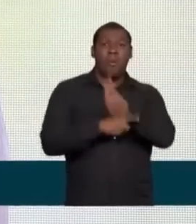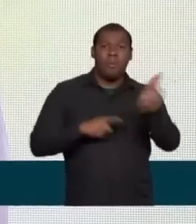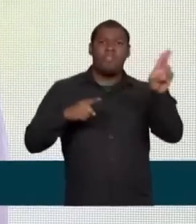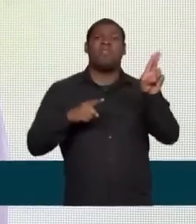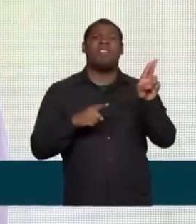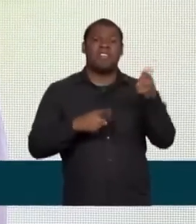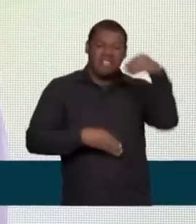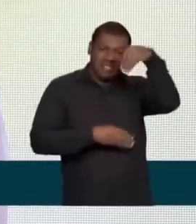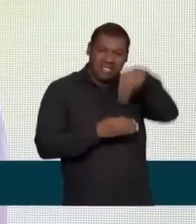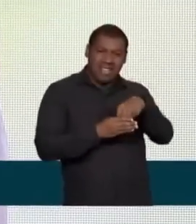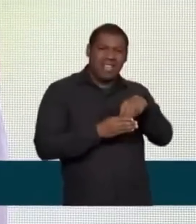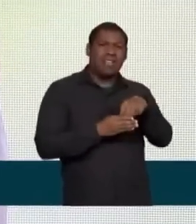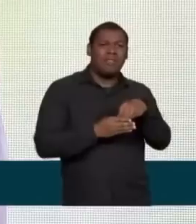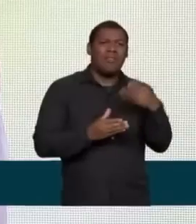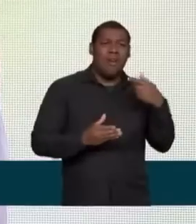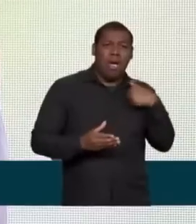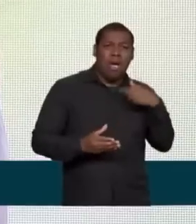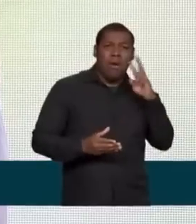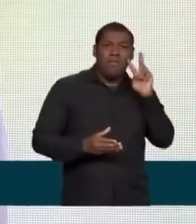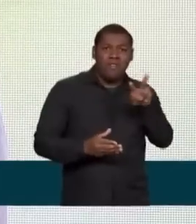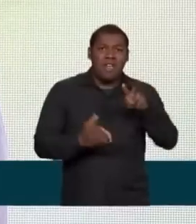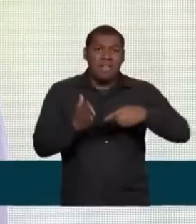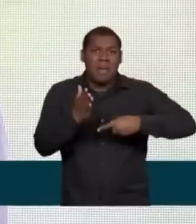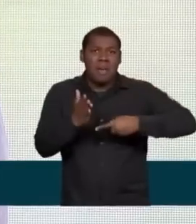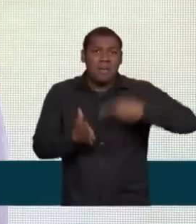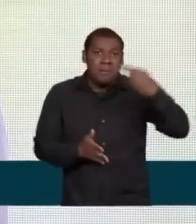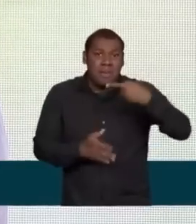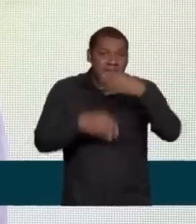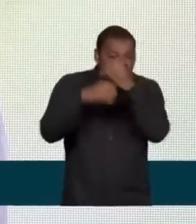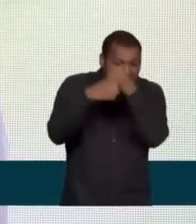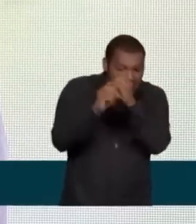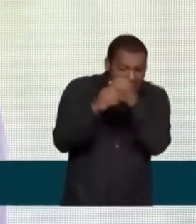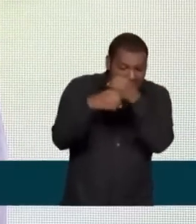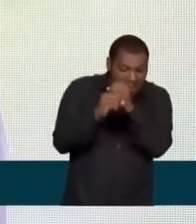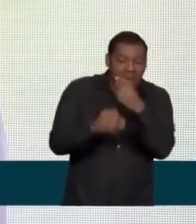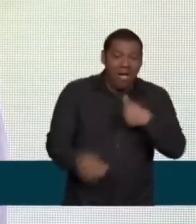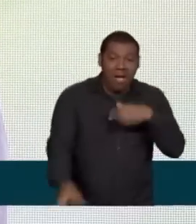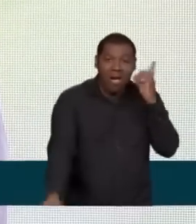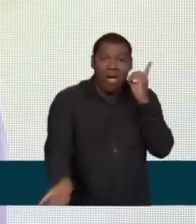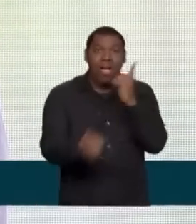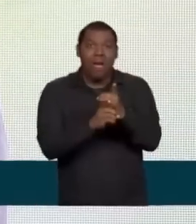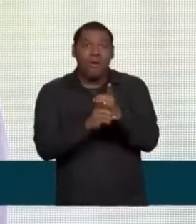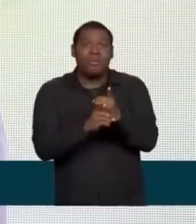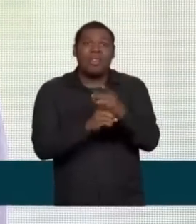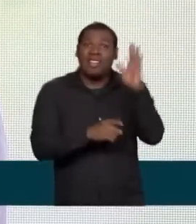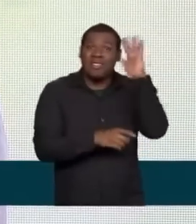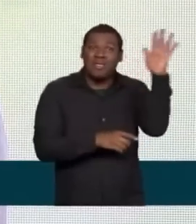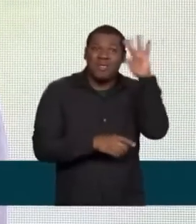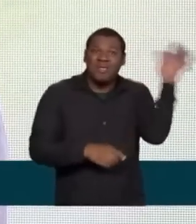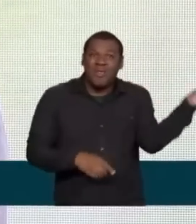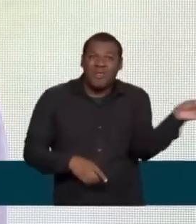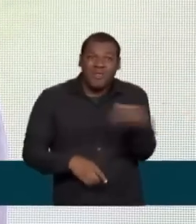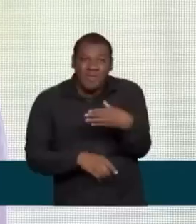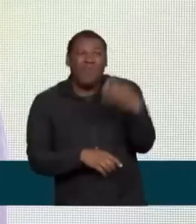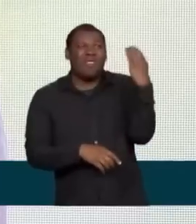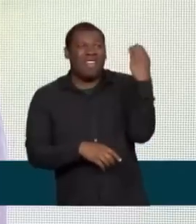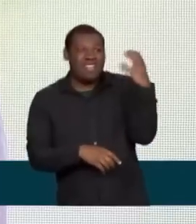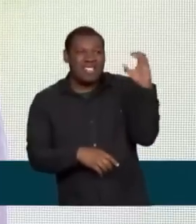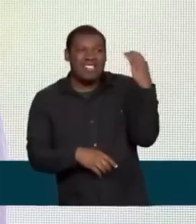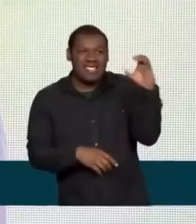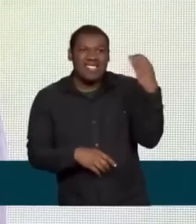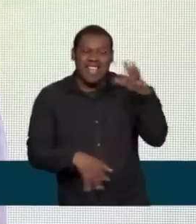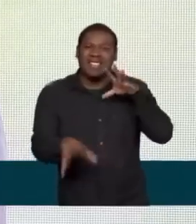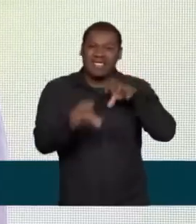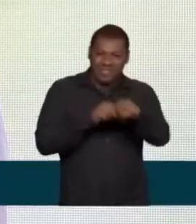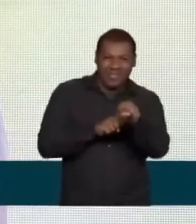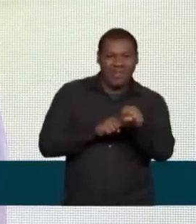universidade que olhei pela primeira vez em um microscópio e me deparei com um novo sonho de ser uma cientista.